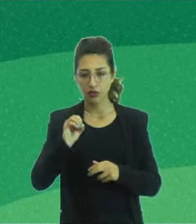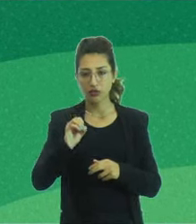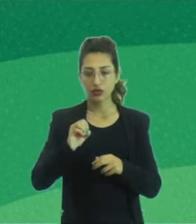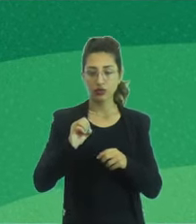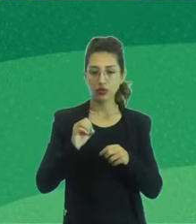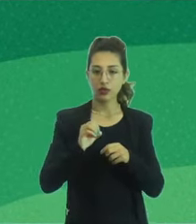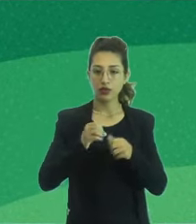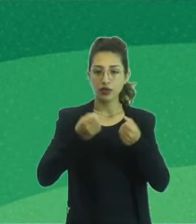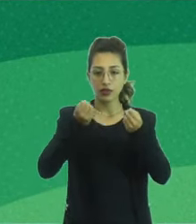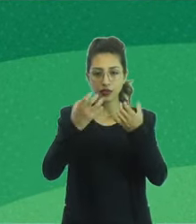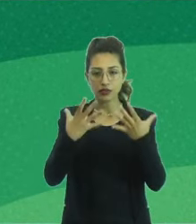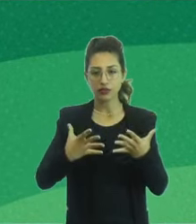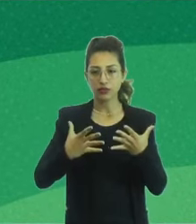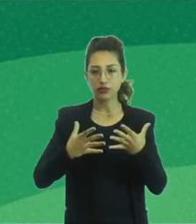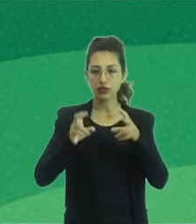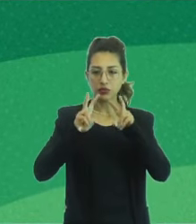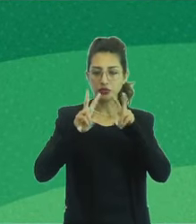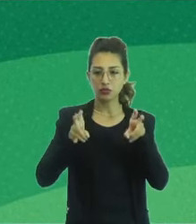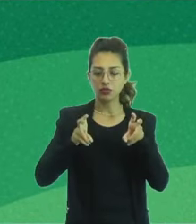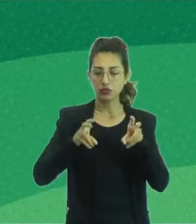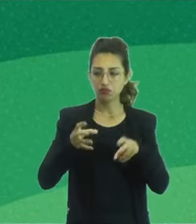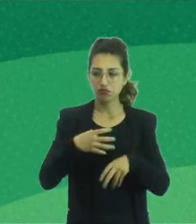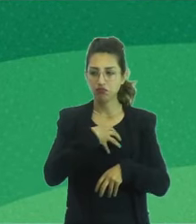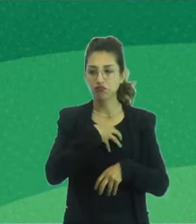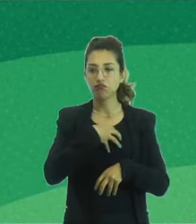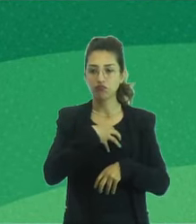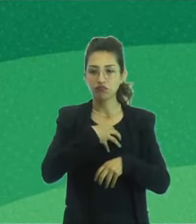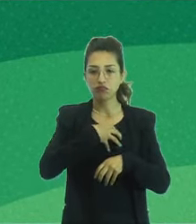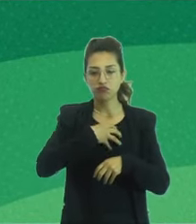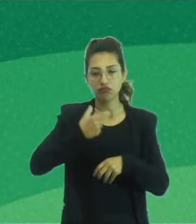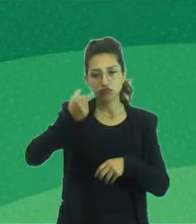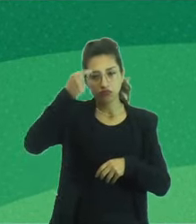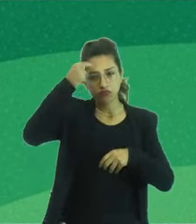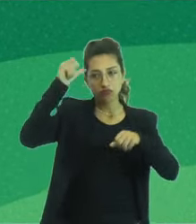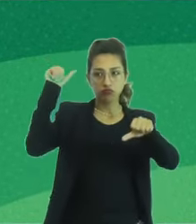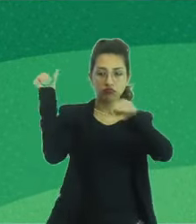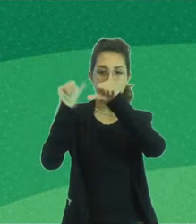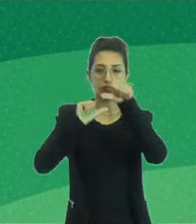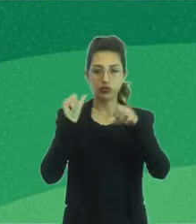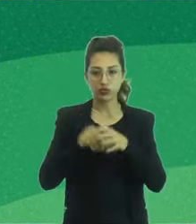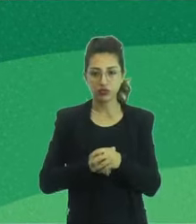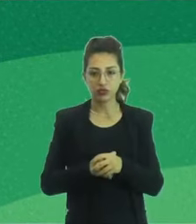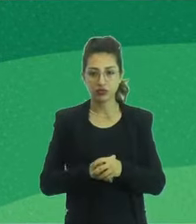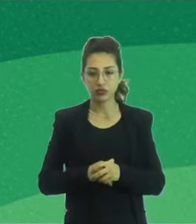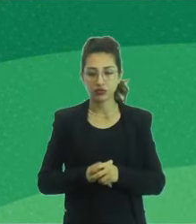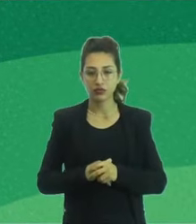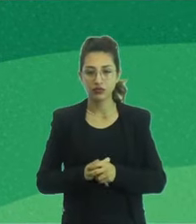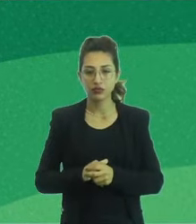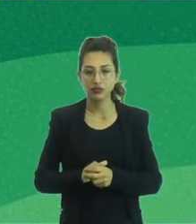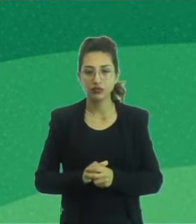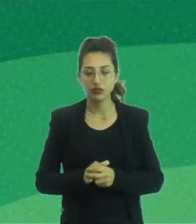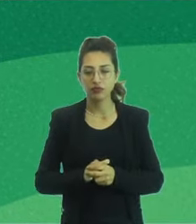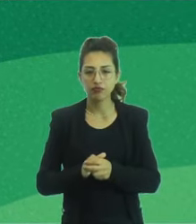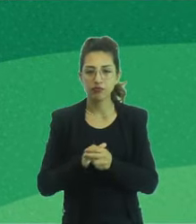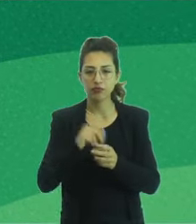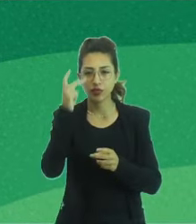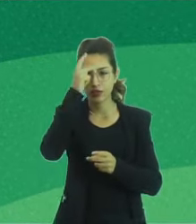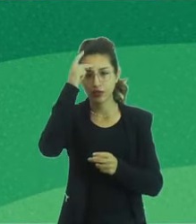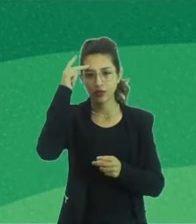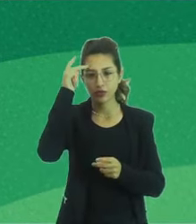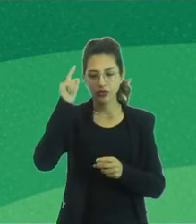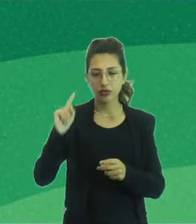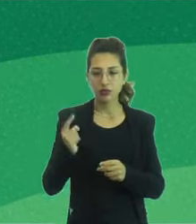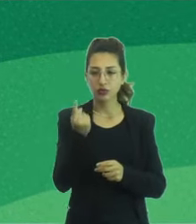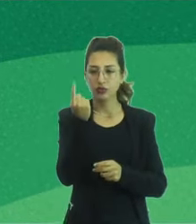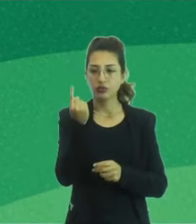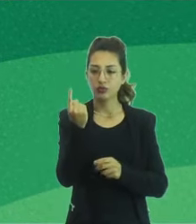sabe ele alugou literalmente um triplex na minha mente ele falou o seguinte pô Às vezes a última pessoa com quem